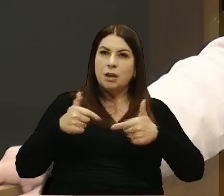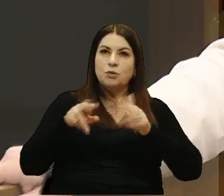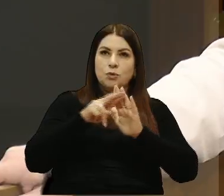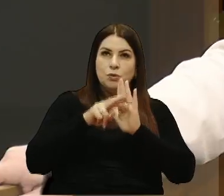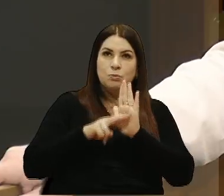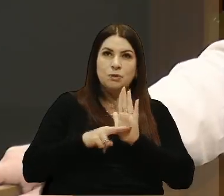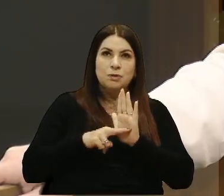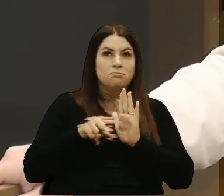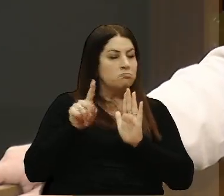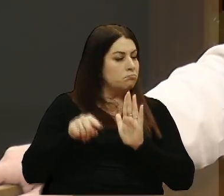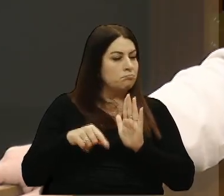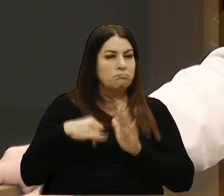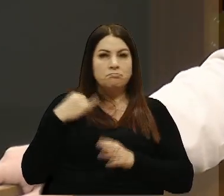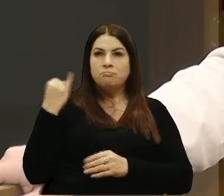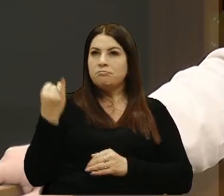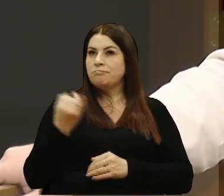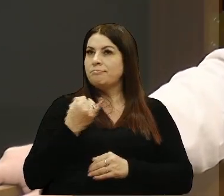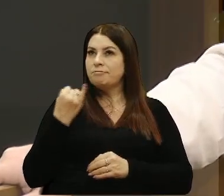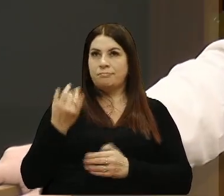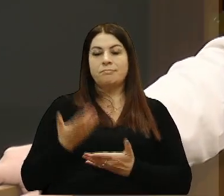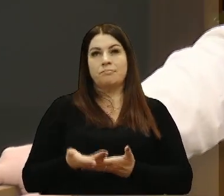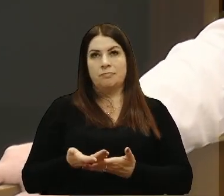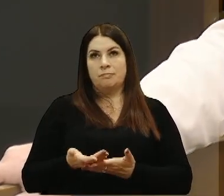Matheus. Isso é muito importante.